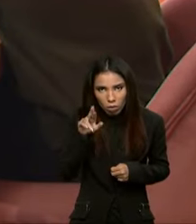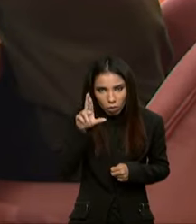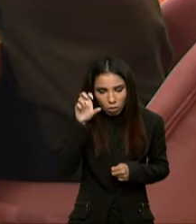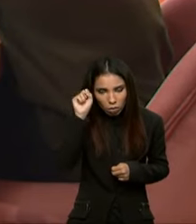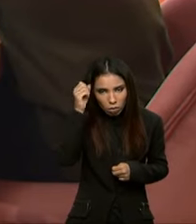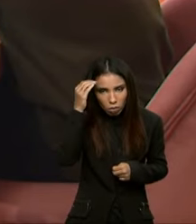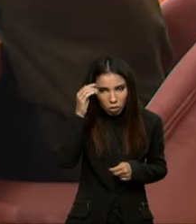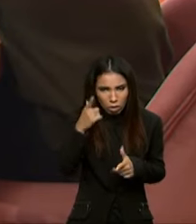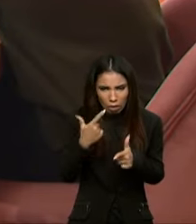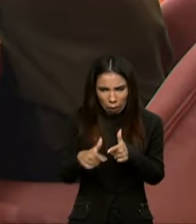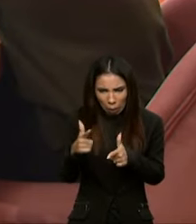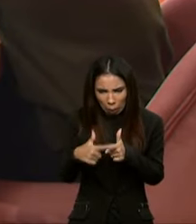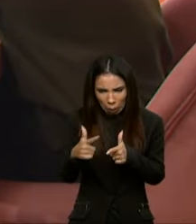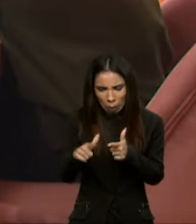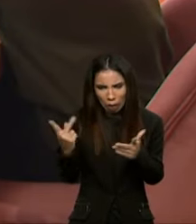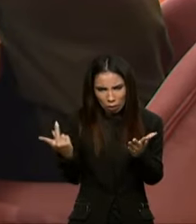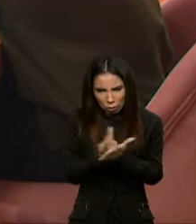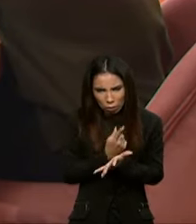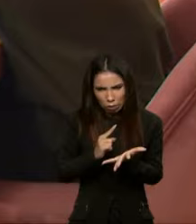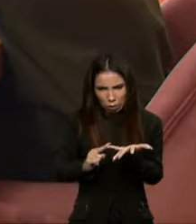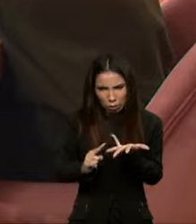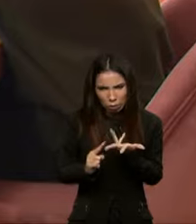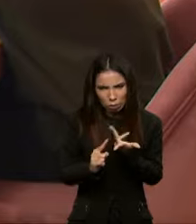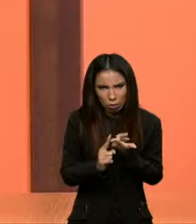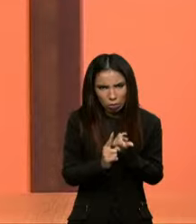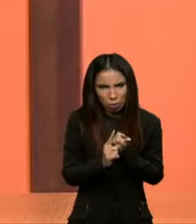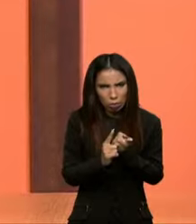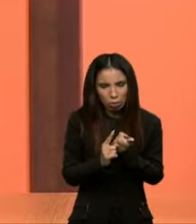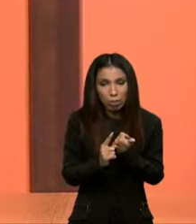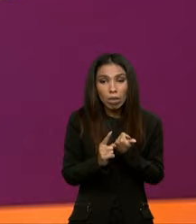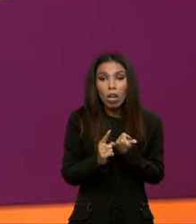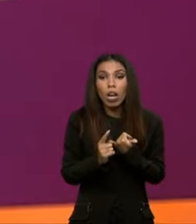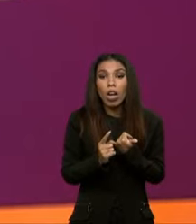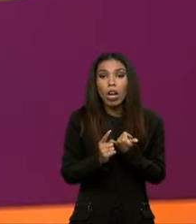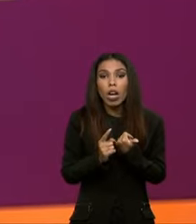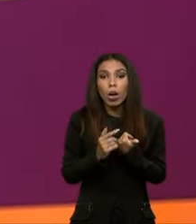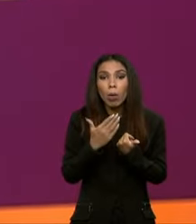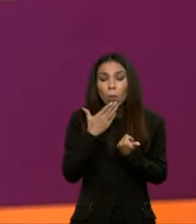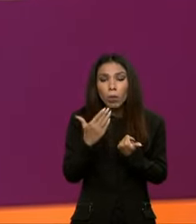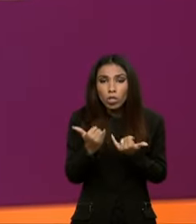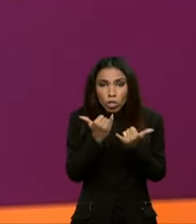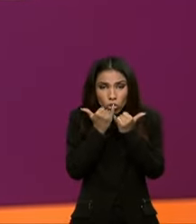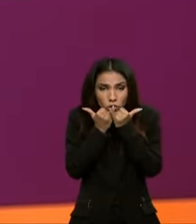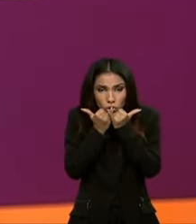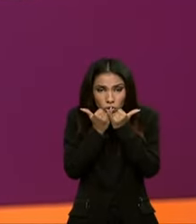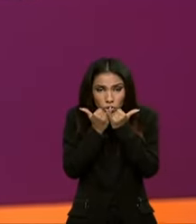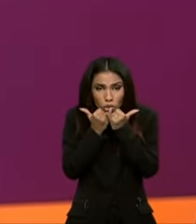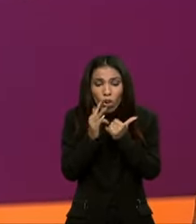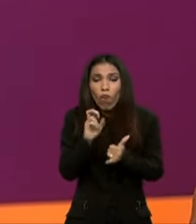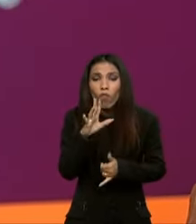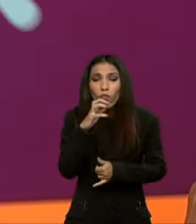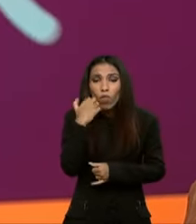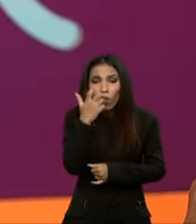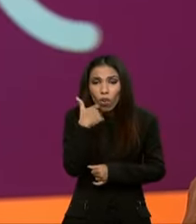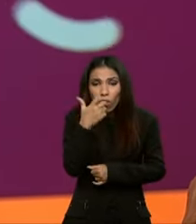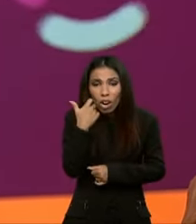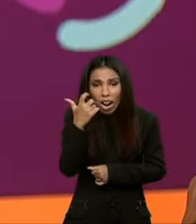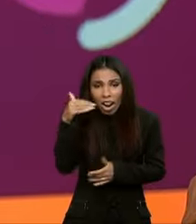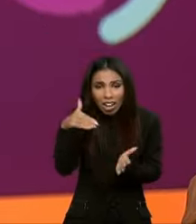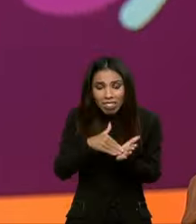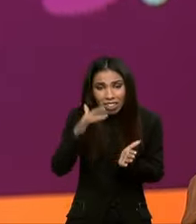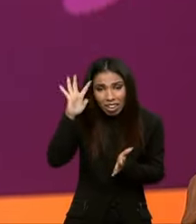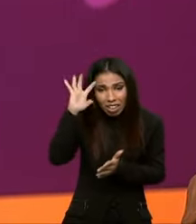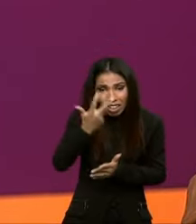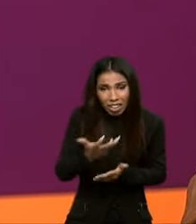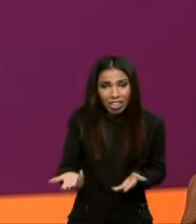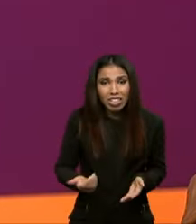teve um monte de problema, aconteceram, né? Tu saiu dona da gente. Nossa, o carnaval tava dando fumaça. E ela não parou e ela pediu desculpa ao público, falou assim: eu vou cantar pra vocês até resolver. Foi. E